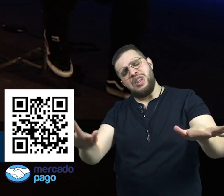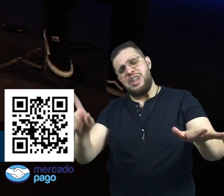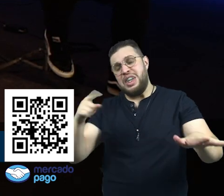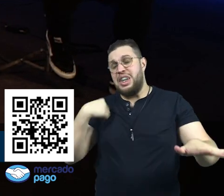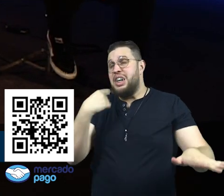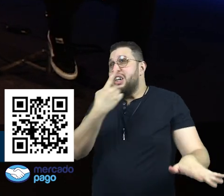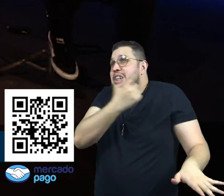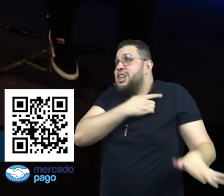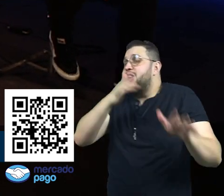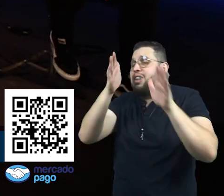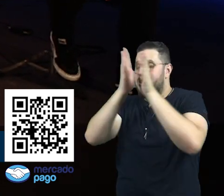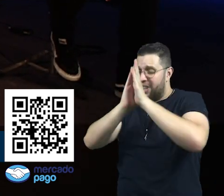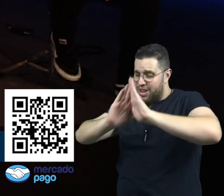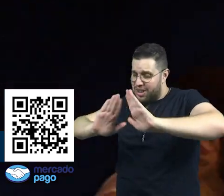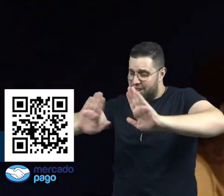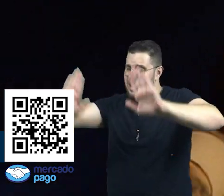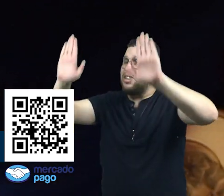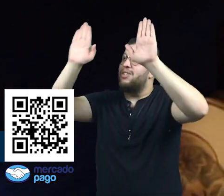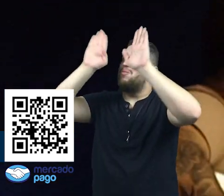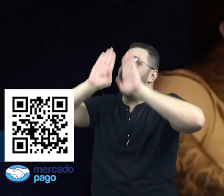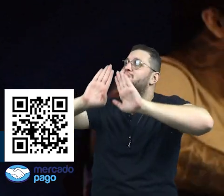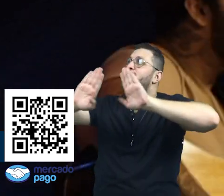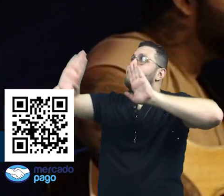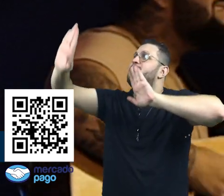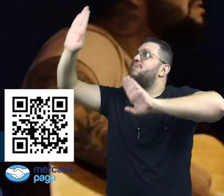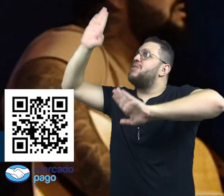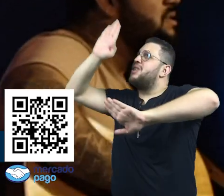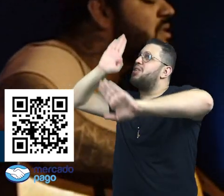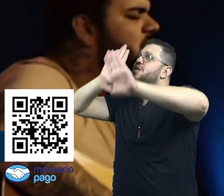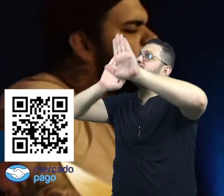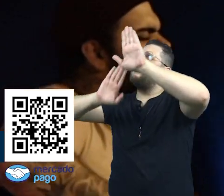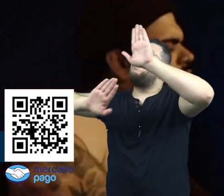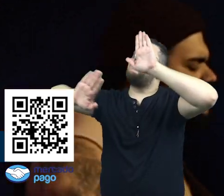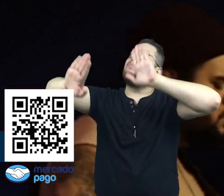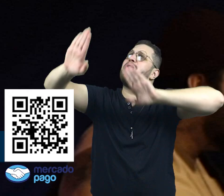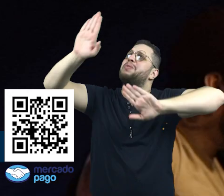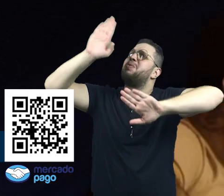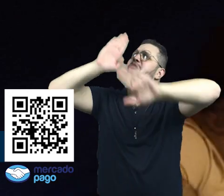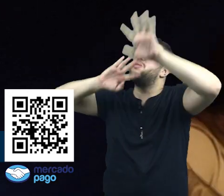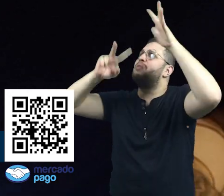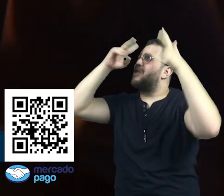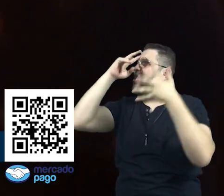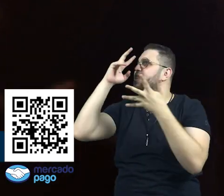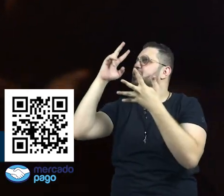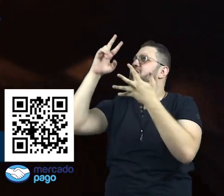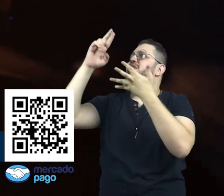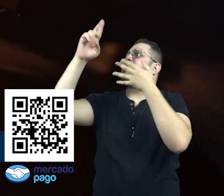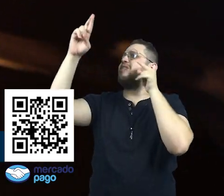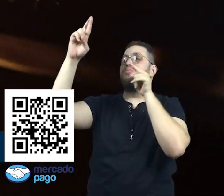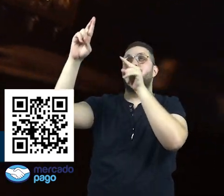amor, pra te adorar, o Rei dos